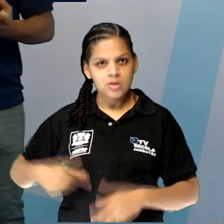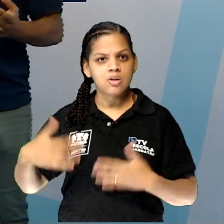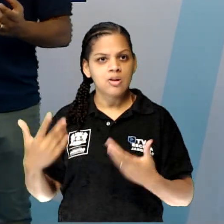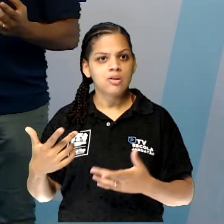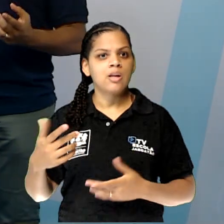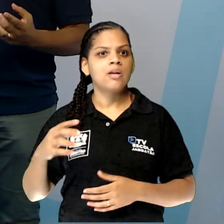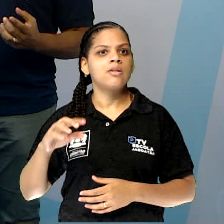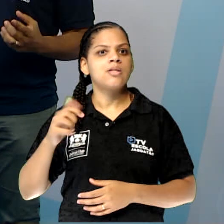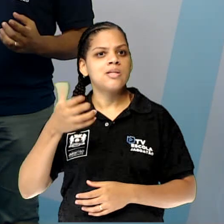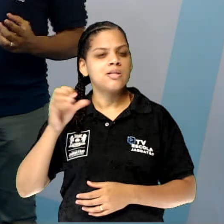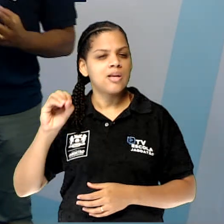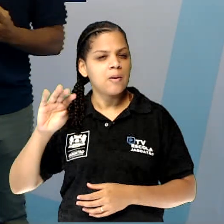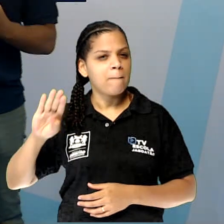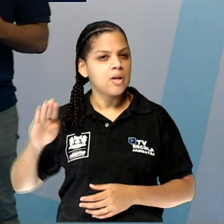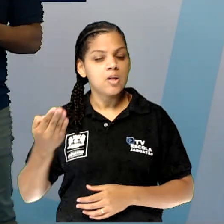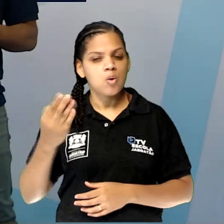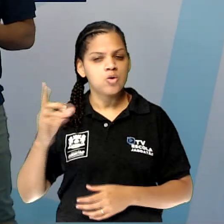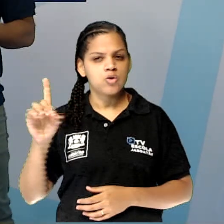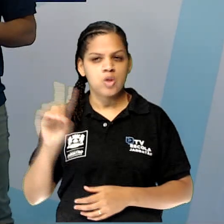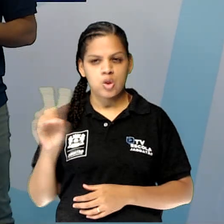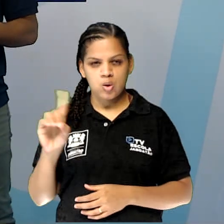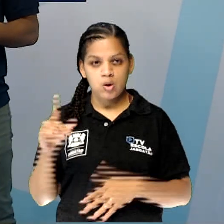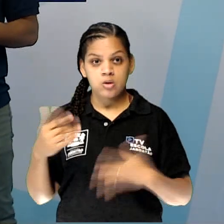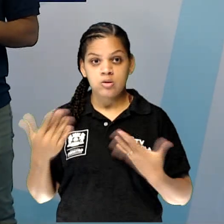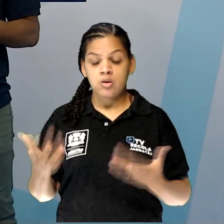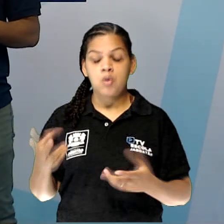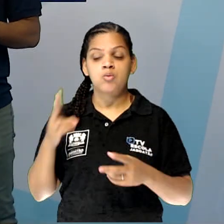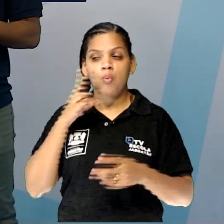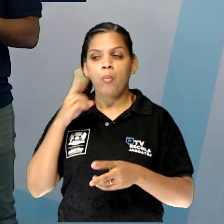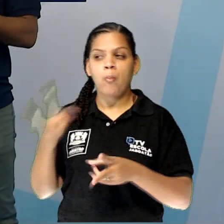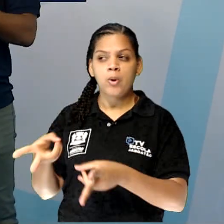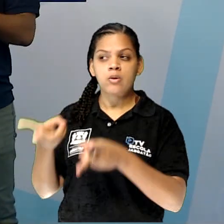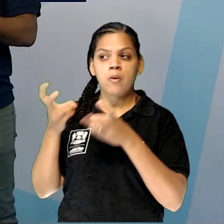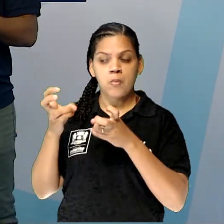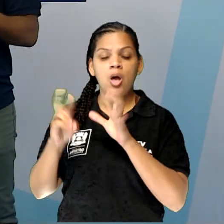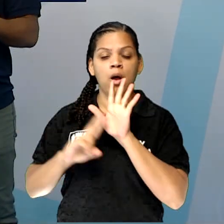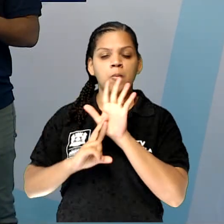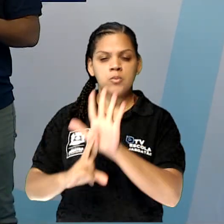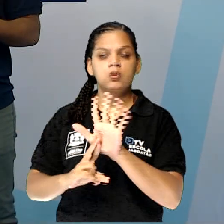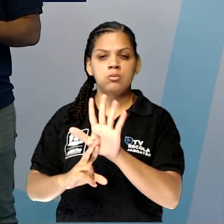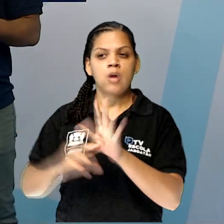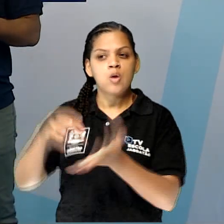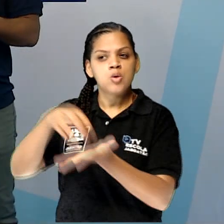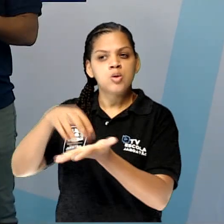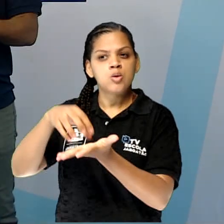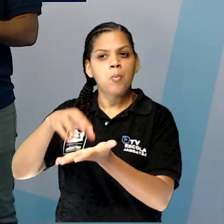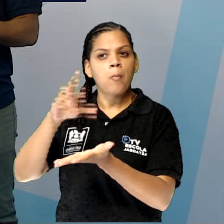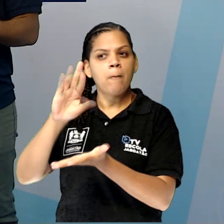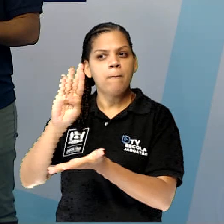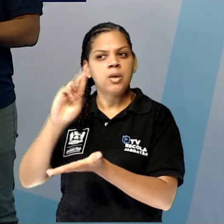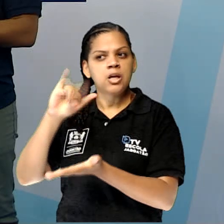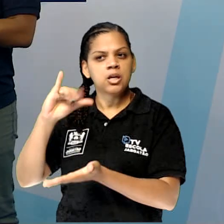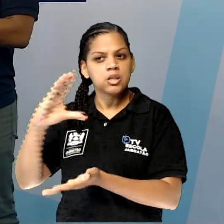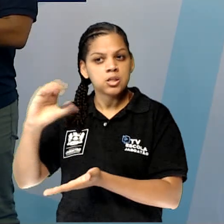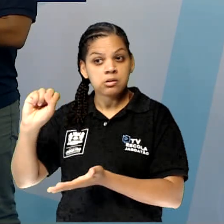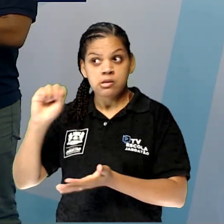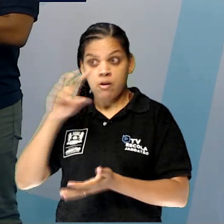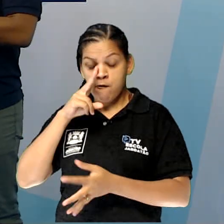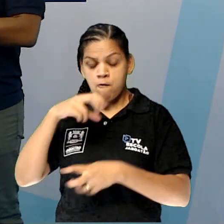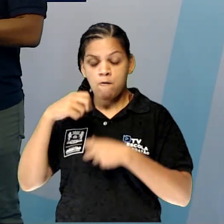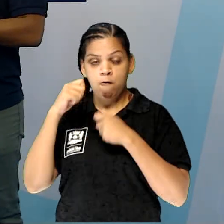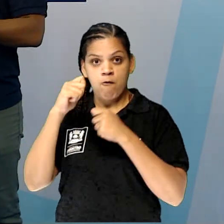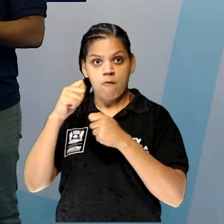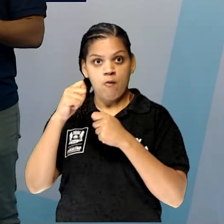se a gente for olhar, a representatividade desse grupo, BRICS, é tão forte que existem,